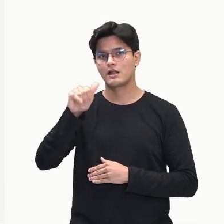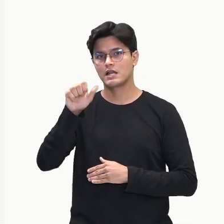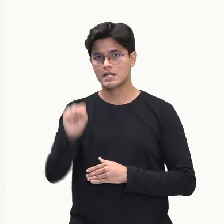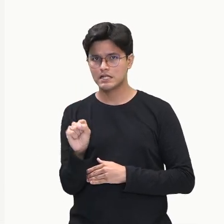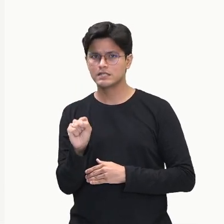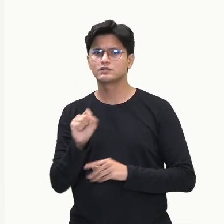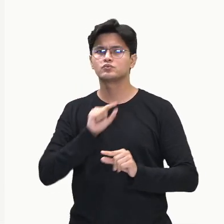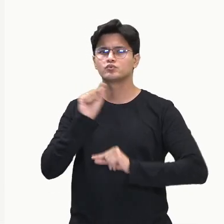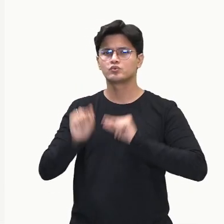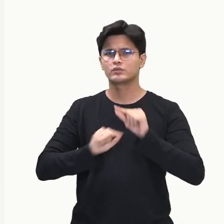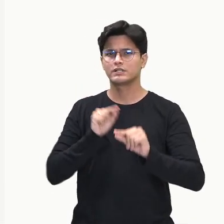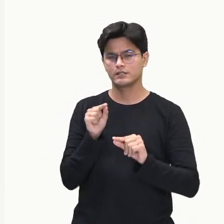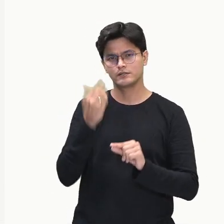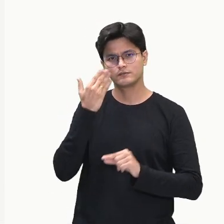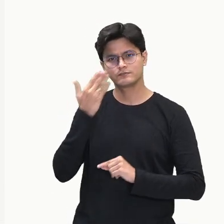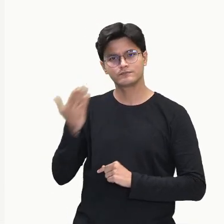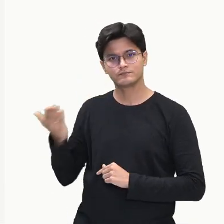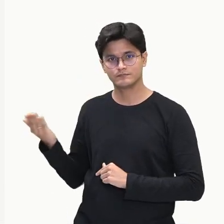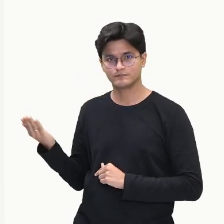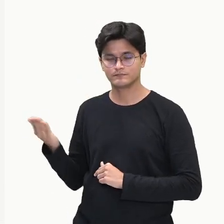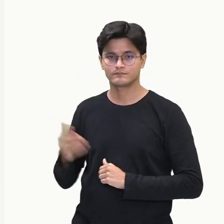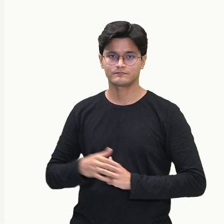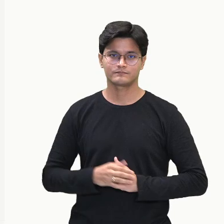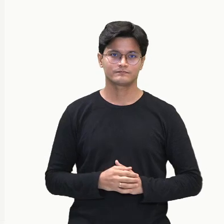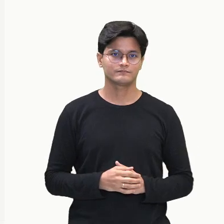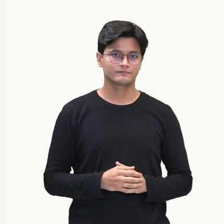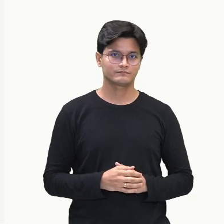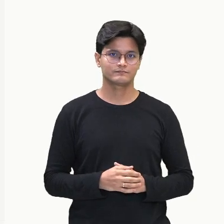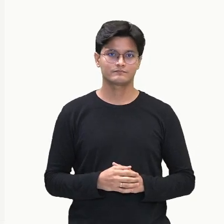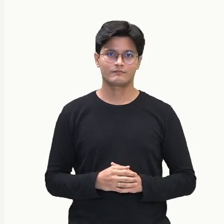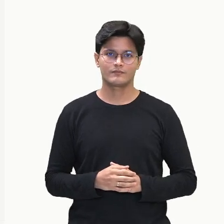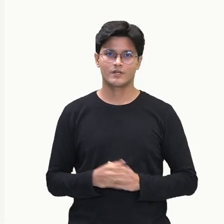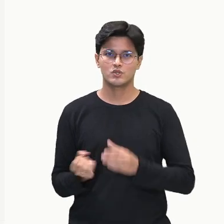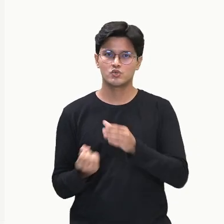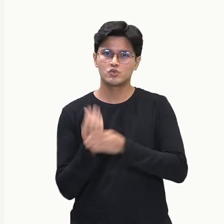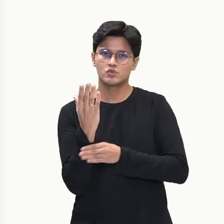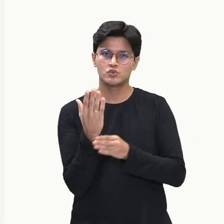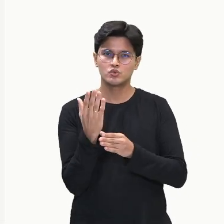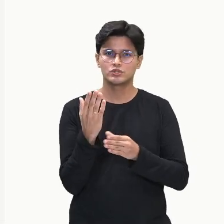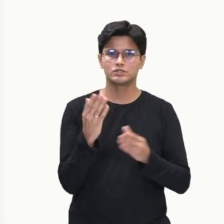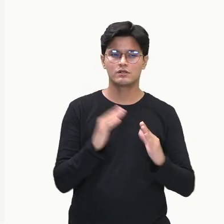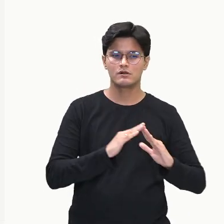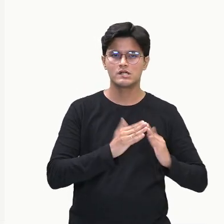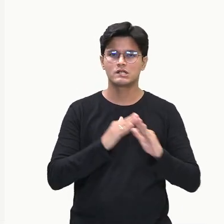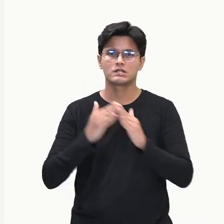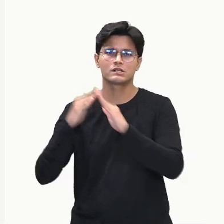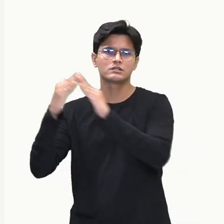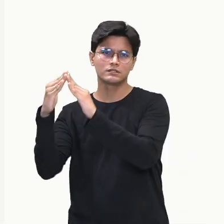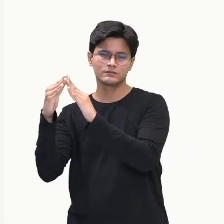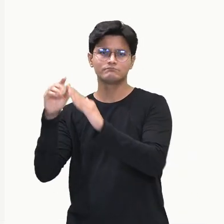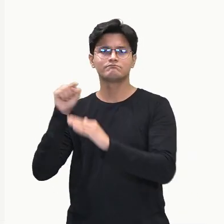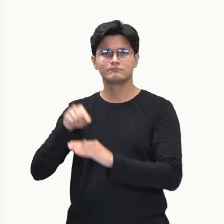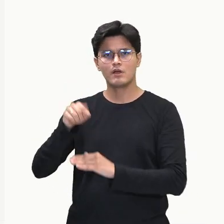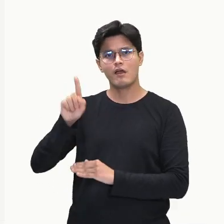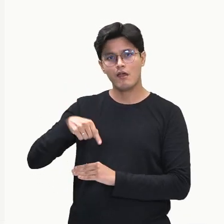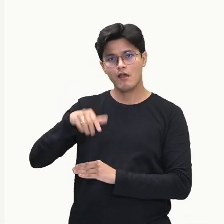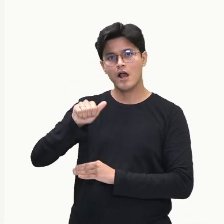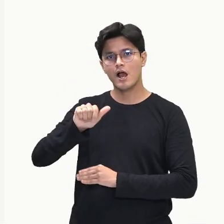moradias precárias, né? São a formação de favelas, por exemplo, que são considerados